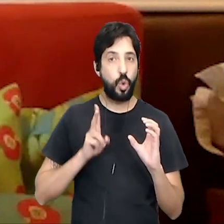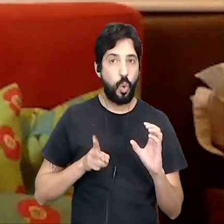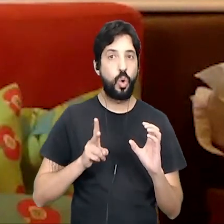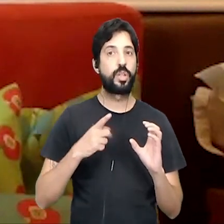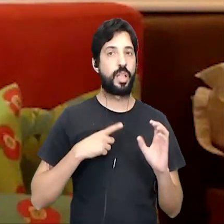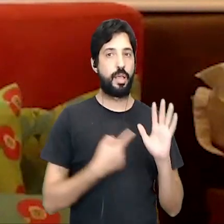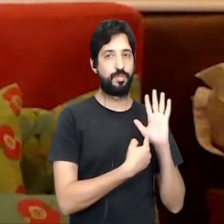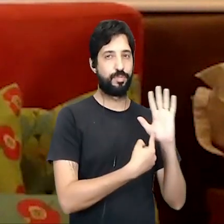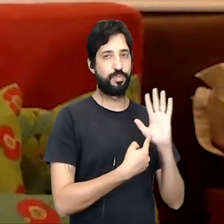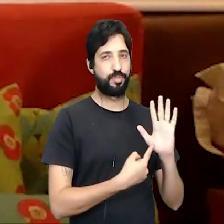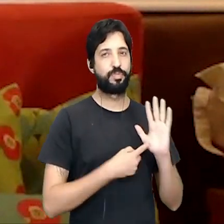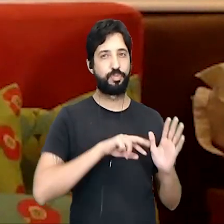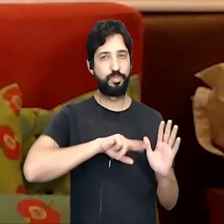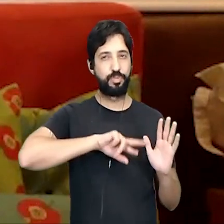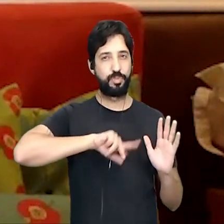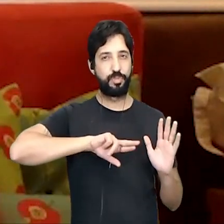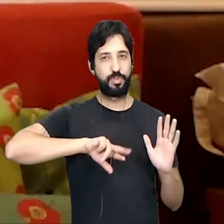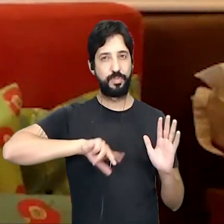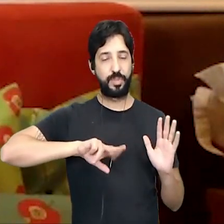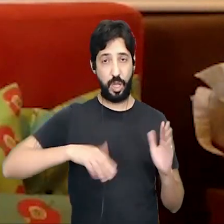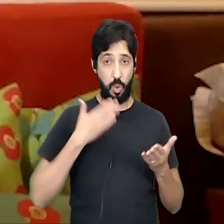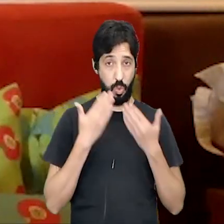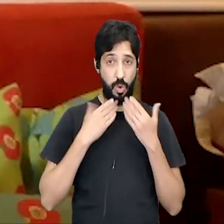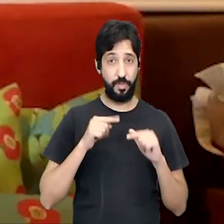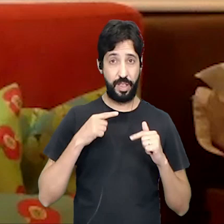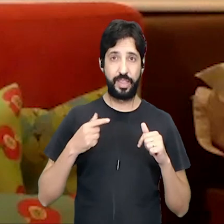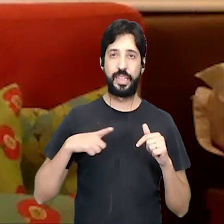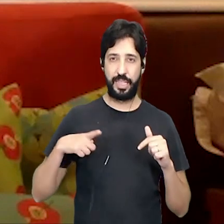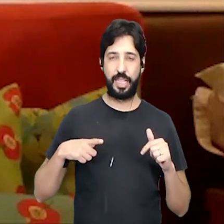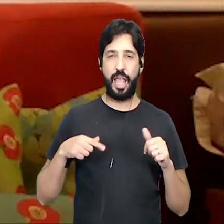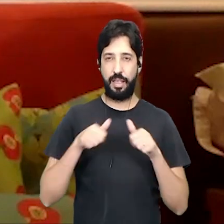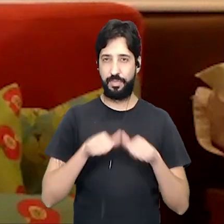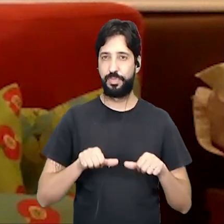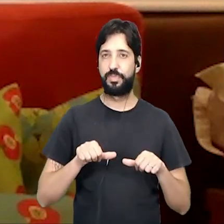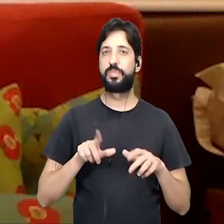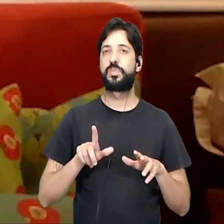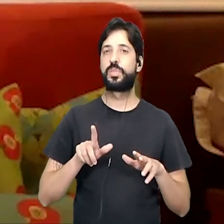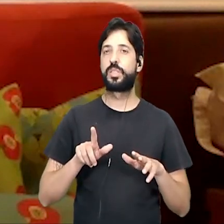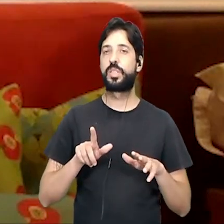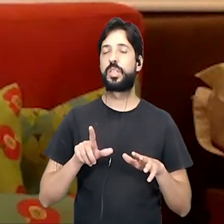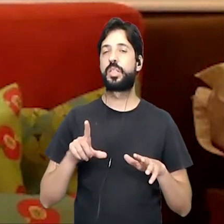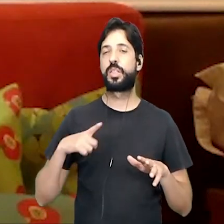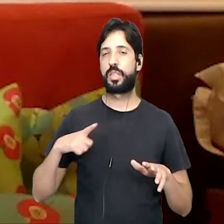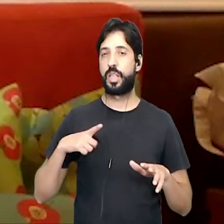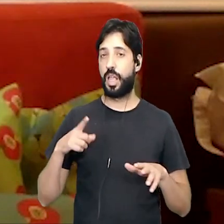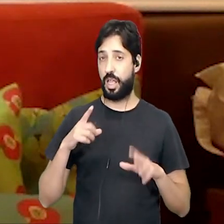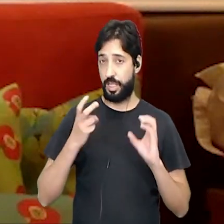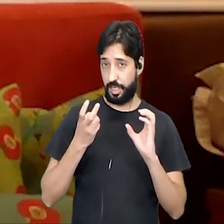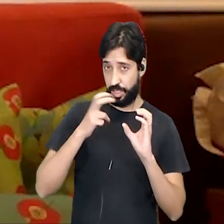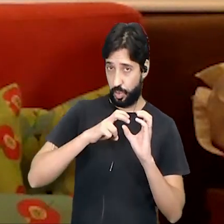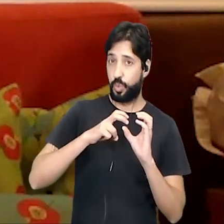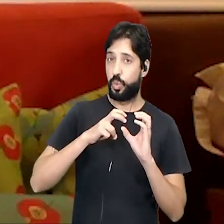de Cultura continua com outras atrações. Essa conversa vai ficar disponível